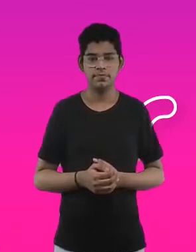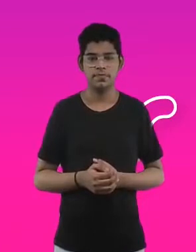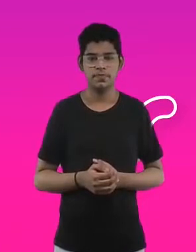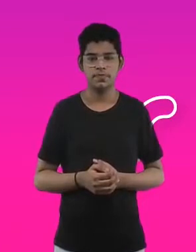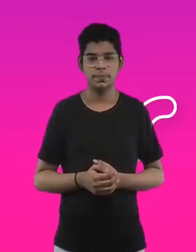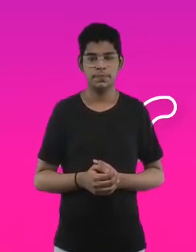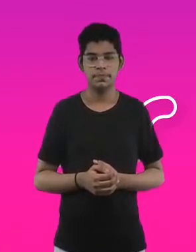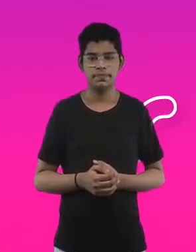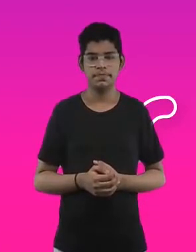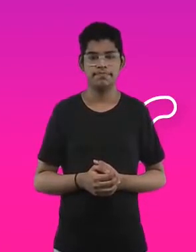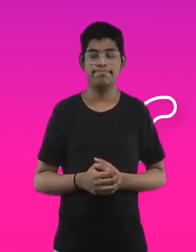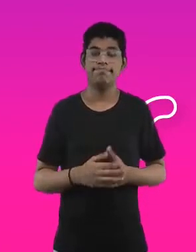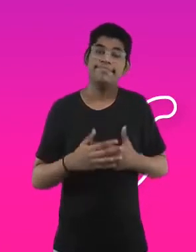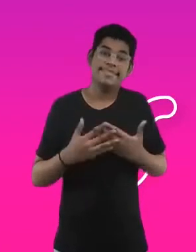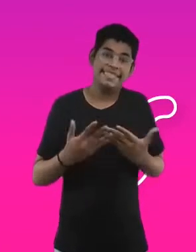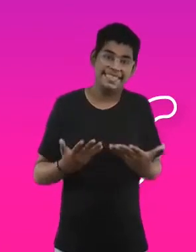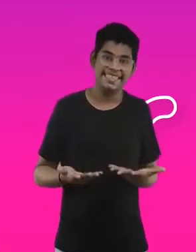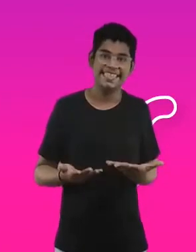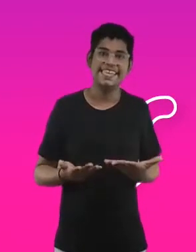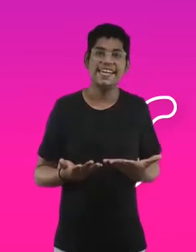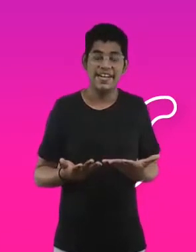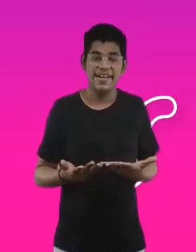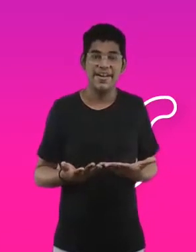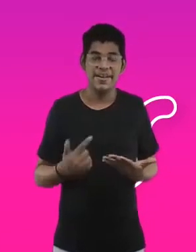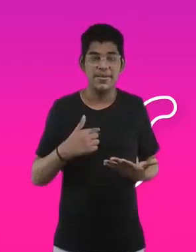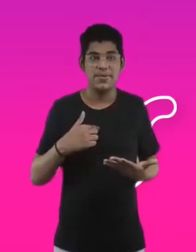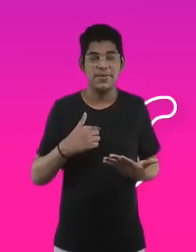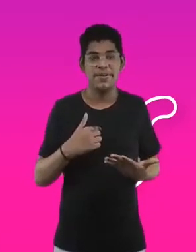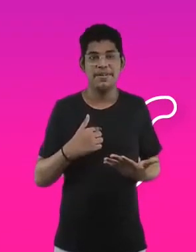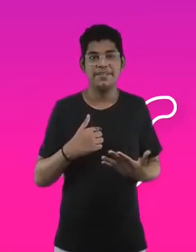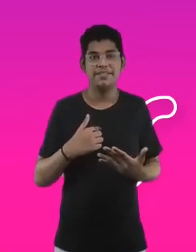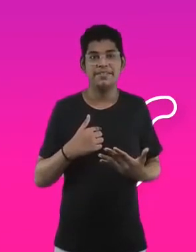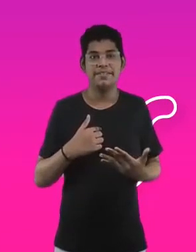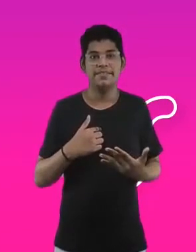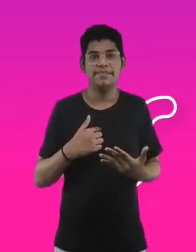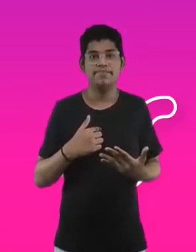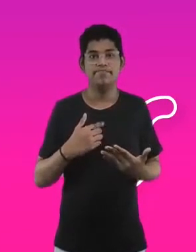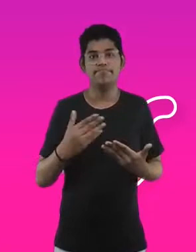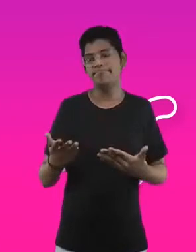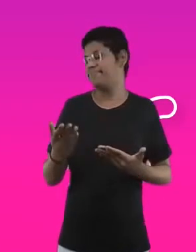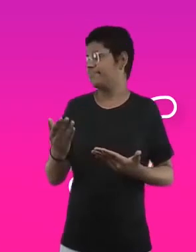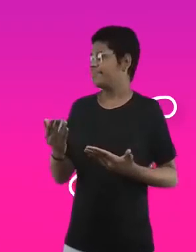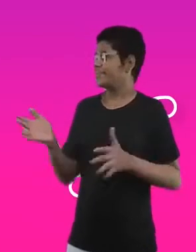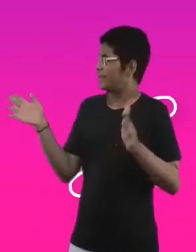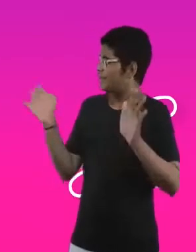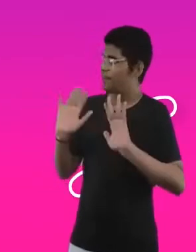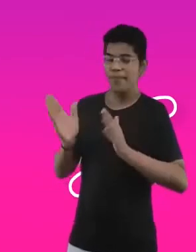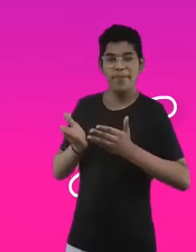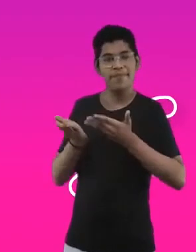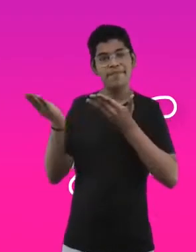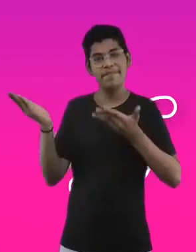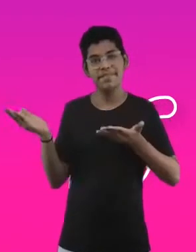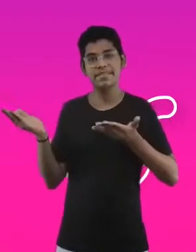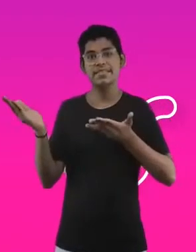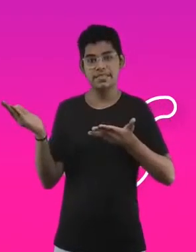Bom, sendo assim, gostaria de saudar a cada um de vocês que